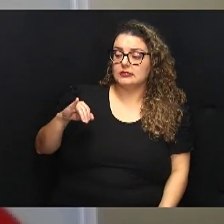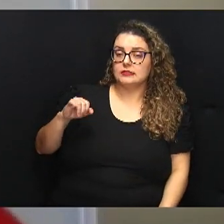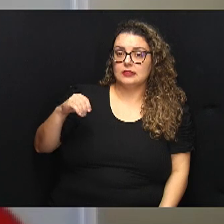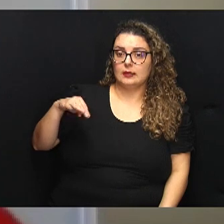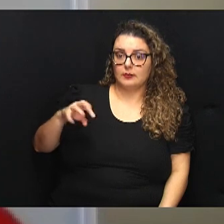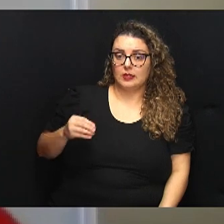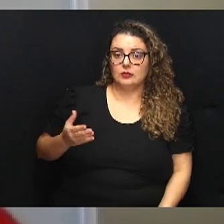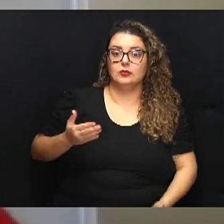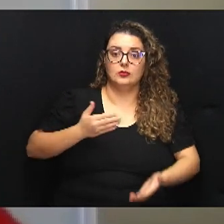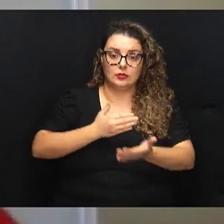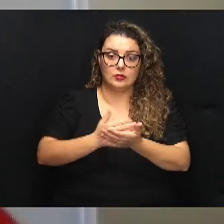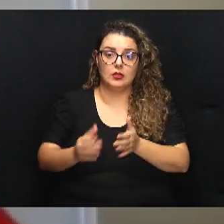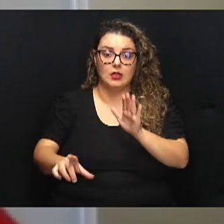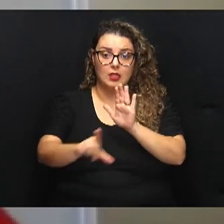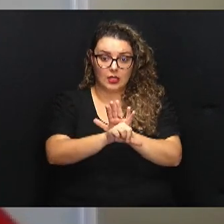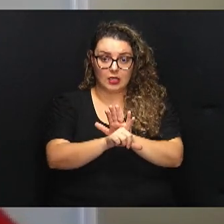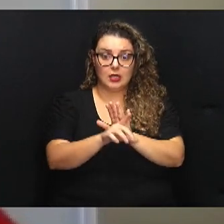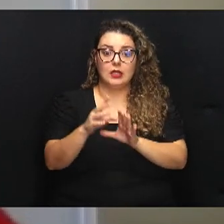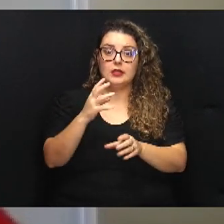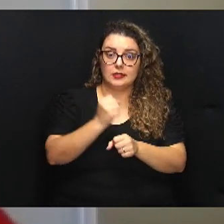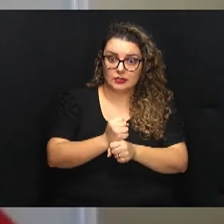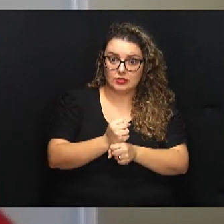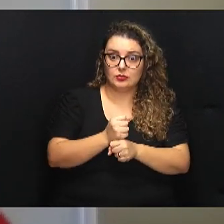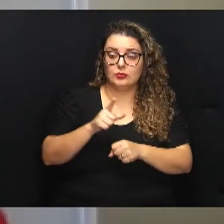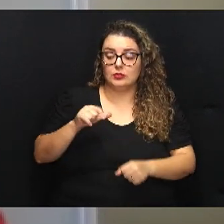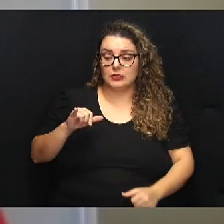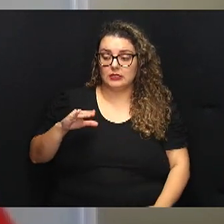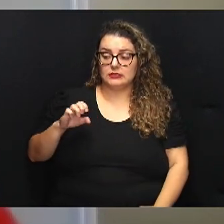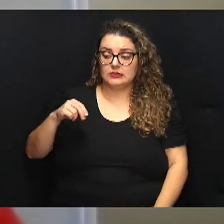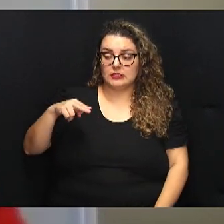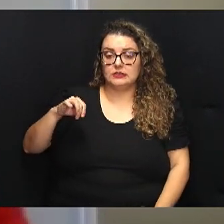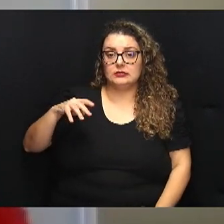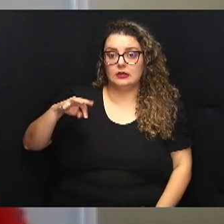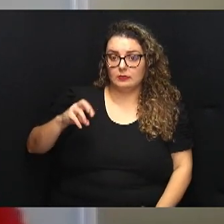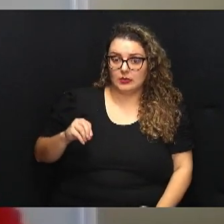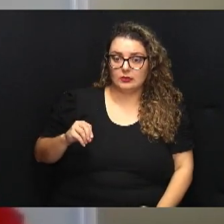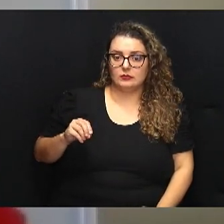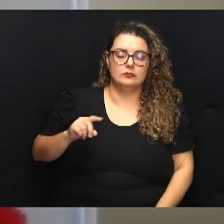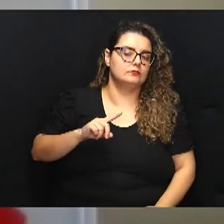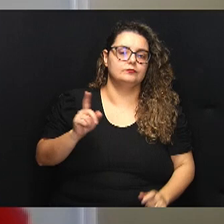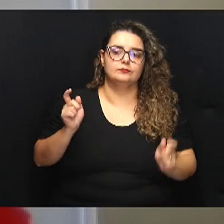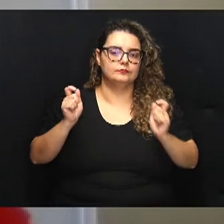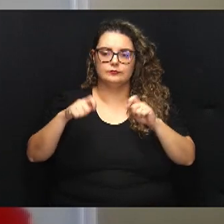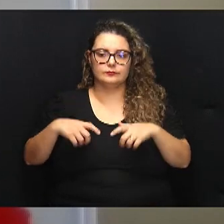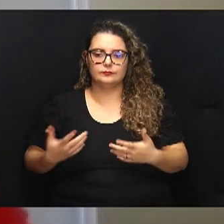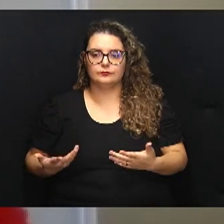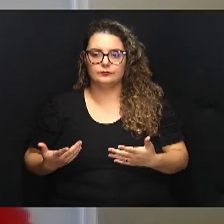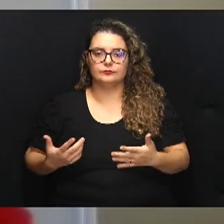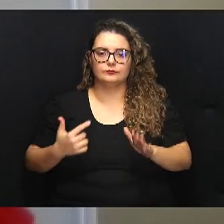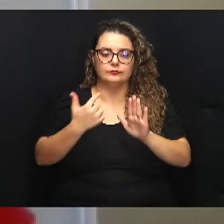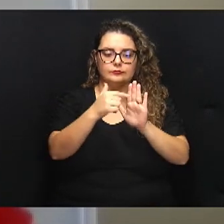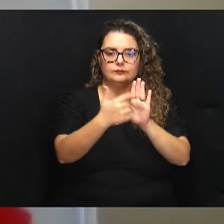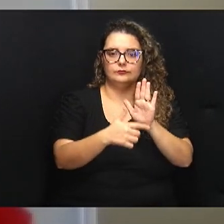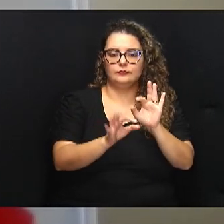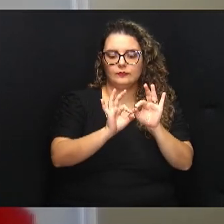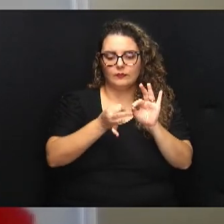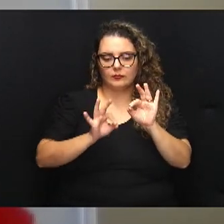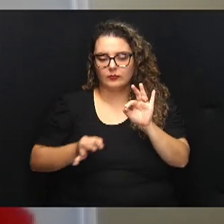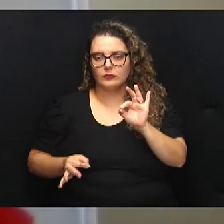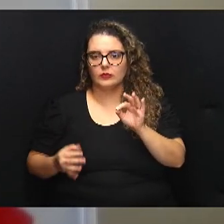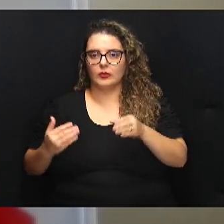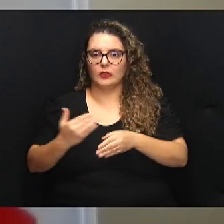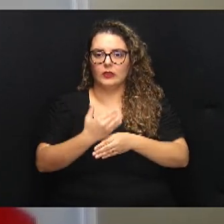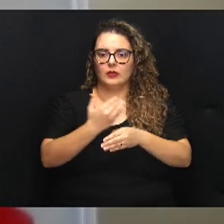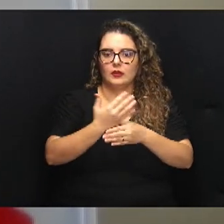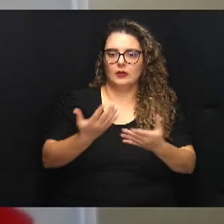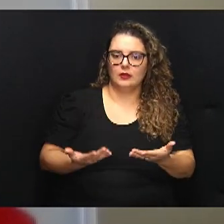é chamada Lei Geral do Licenciamento, não possui uma lista de empreendimentos a